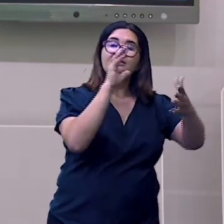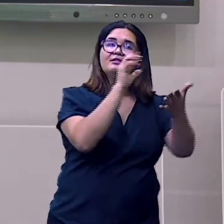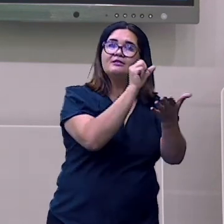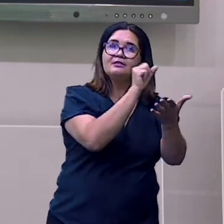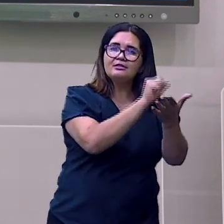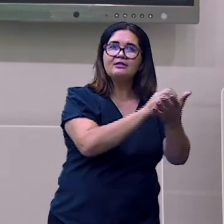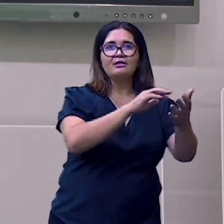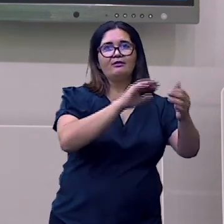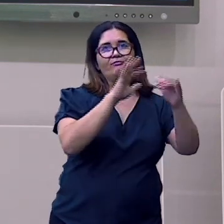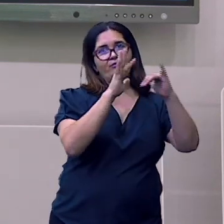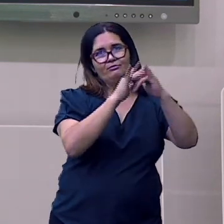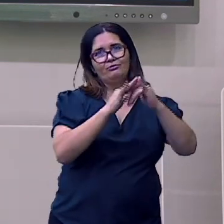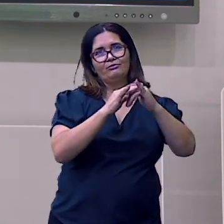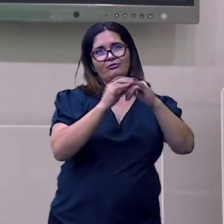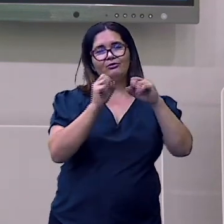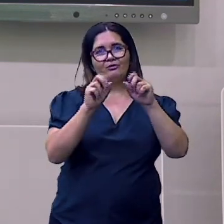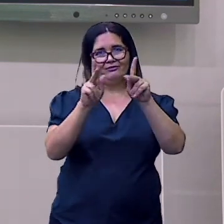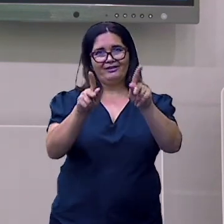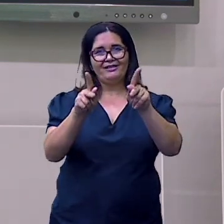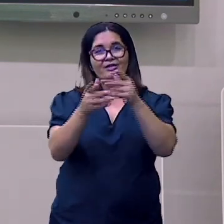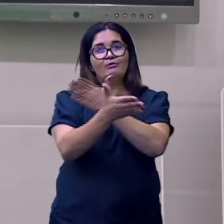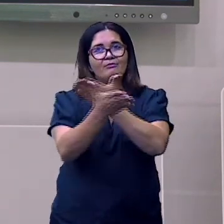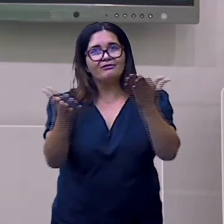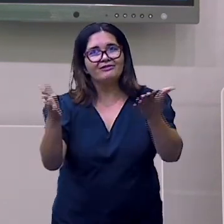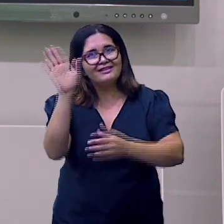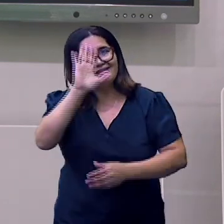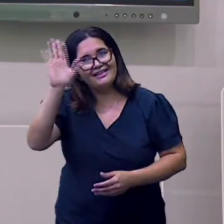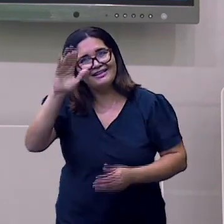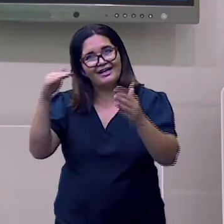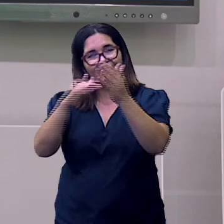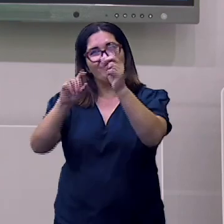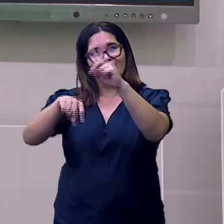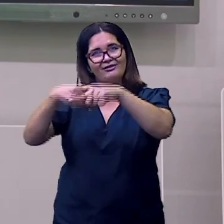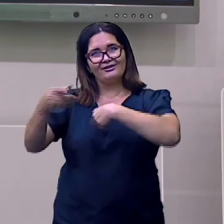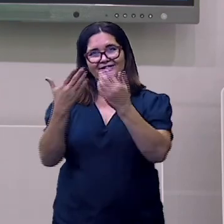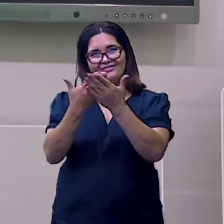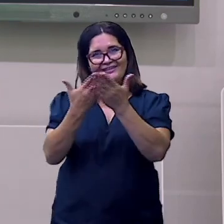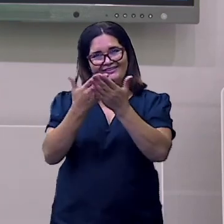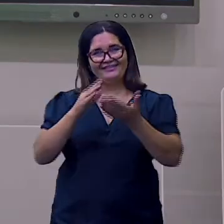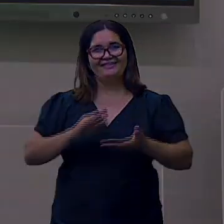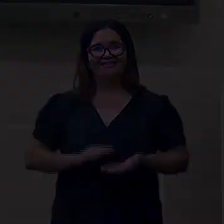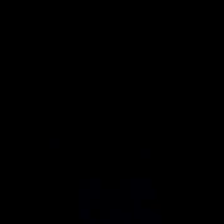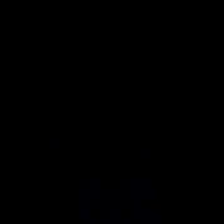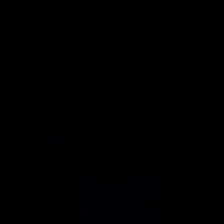inscreva em nosso canal do YouTube SMED GV. Até a próxima, espero vocês!